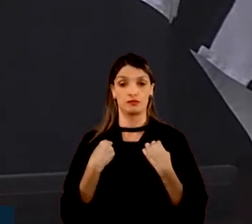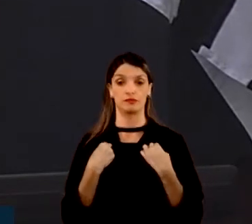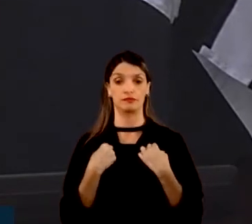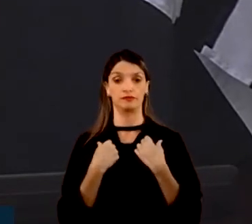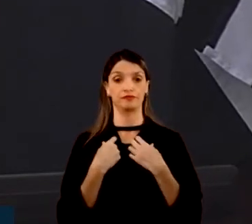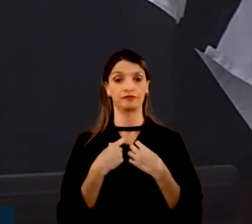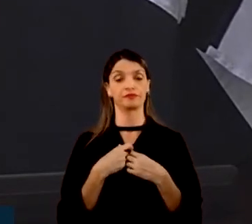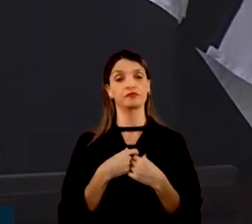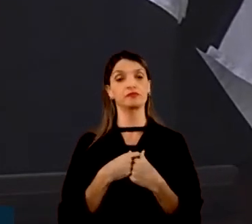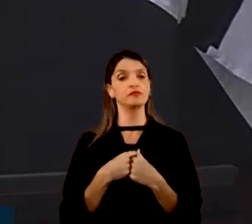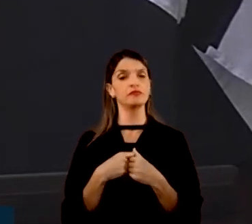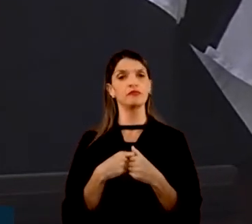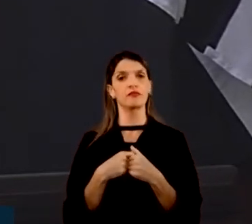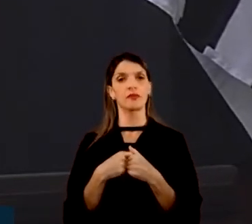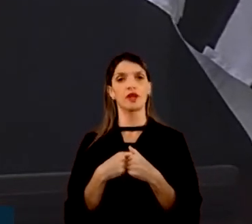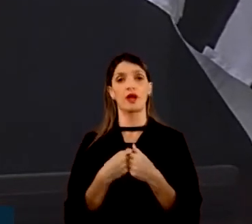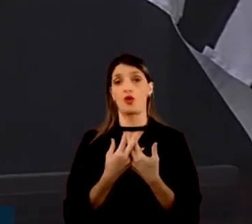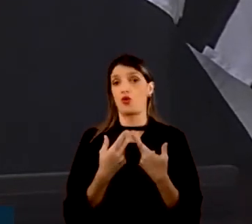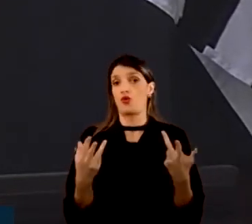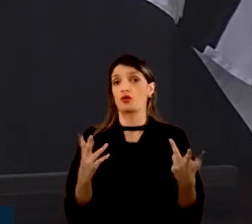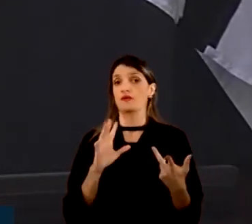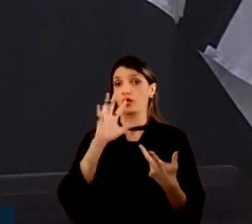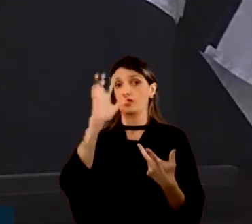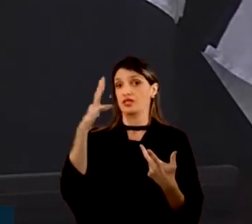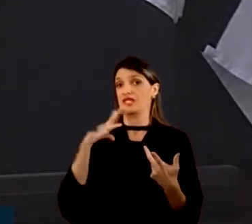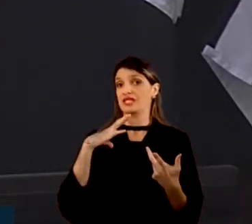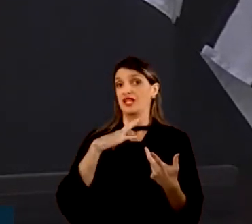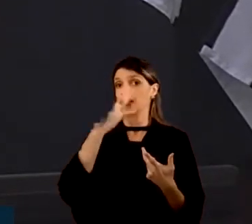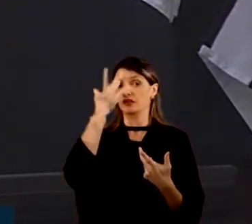fatos que vão acontecer na nossa cidade que nós não sabemos ainda.